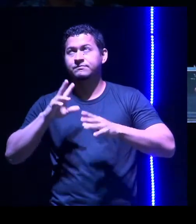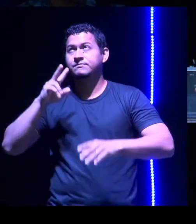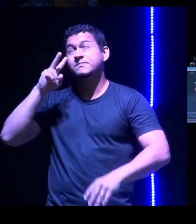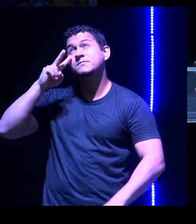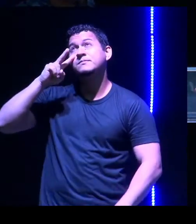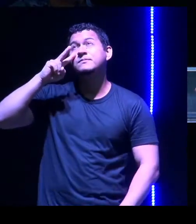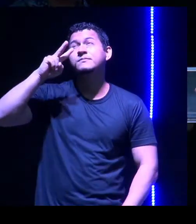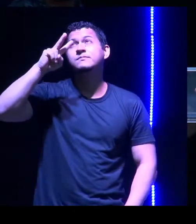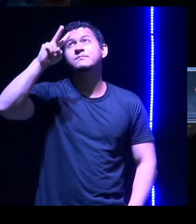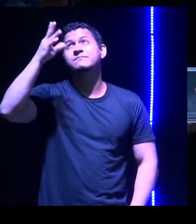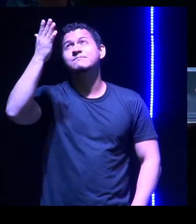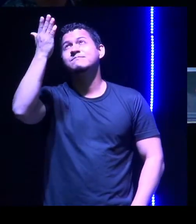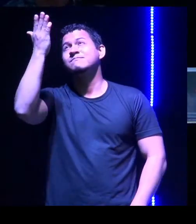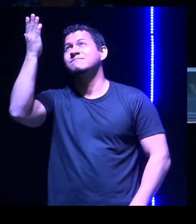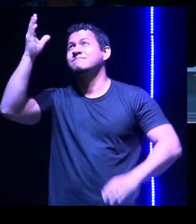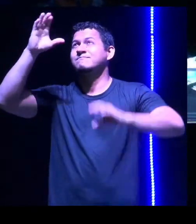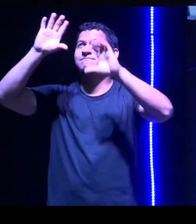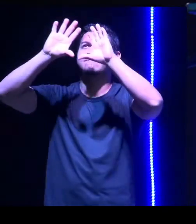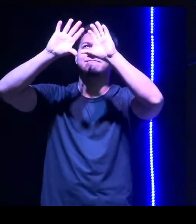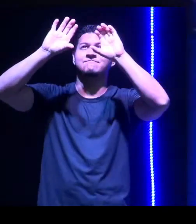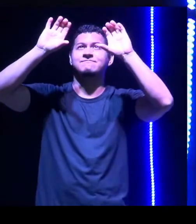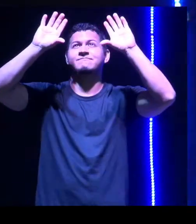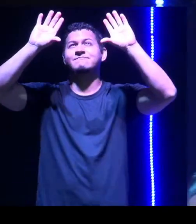olhe para o céu,